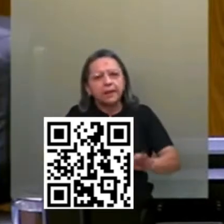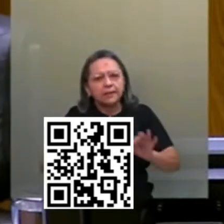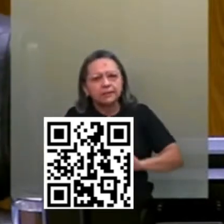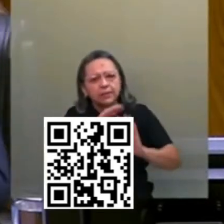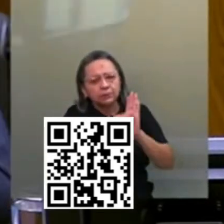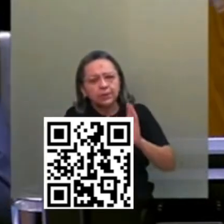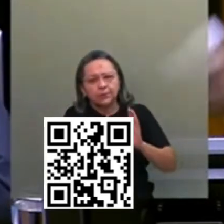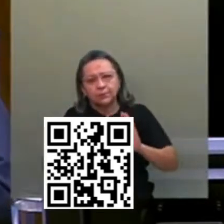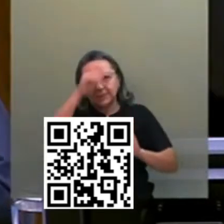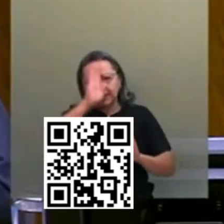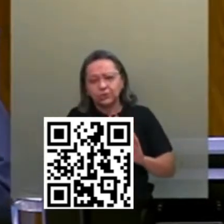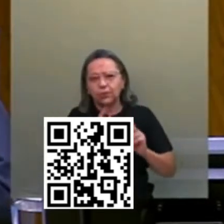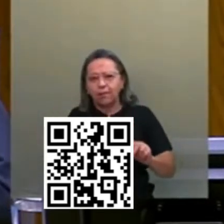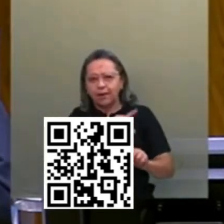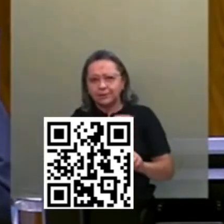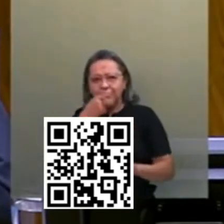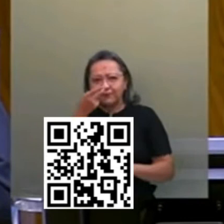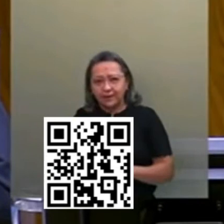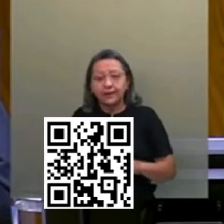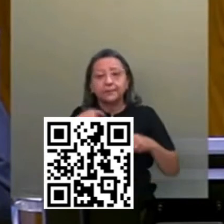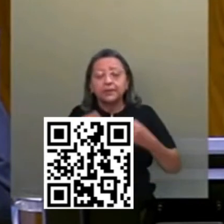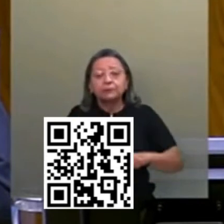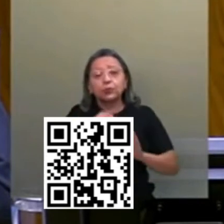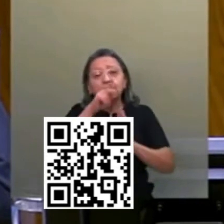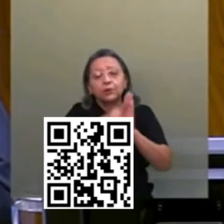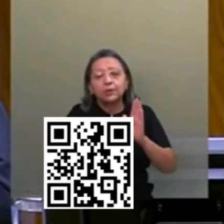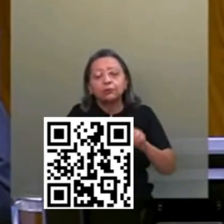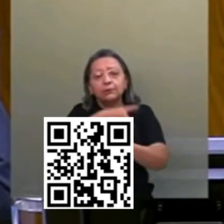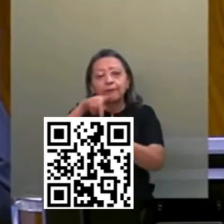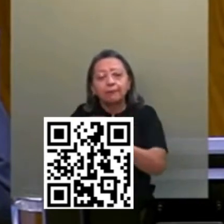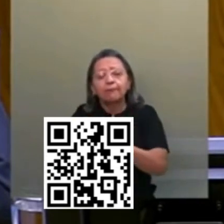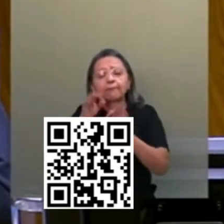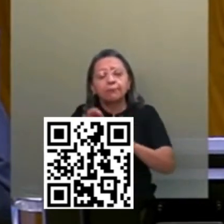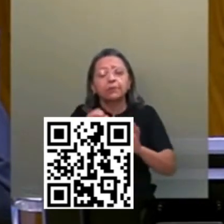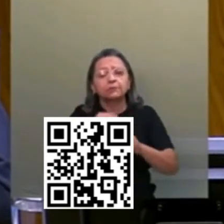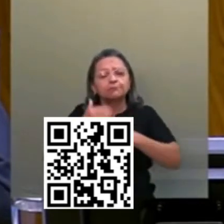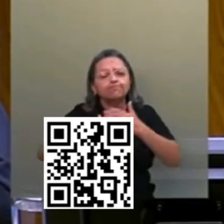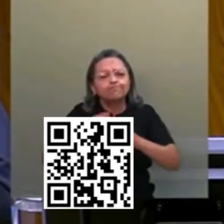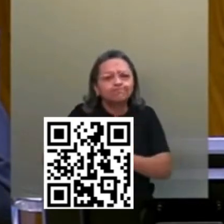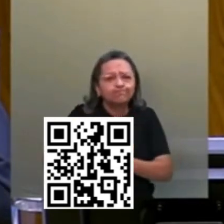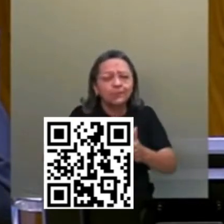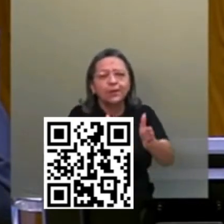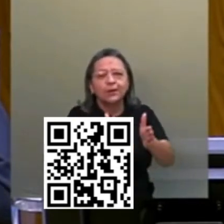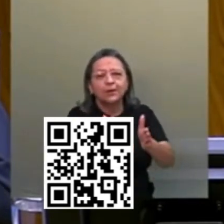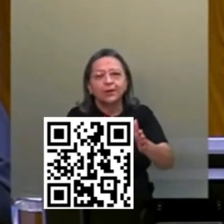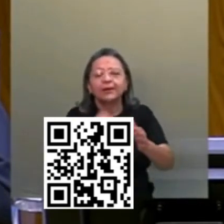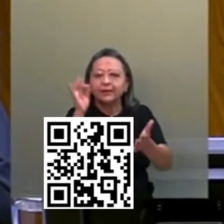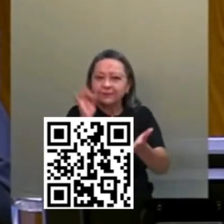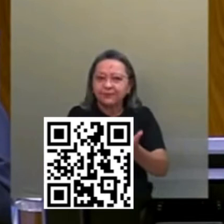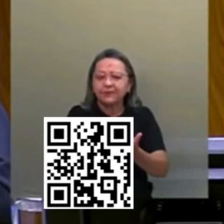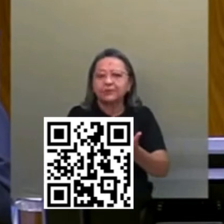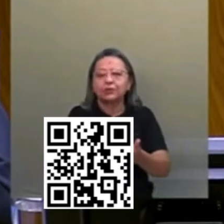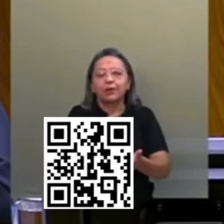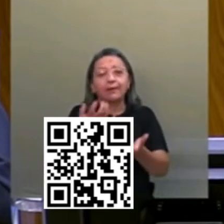planejamento no Brasil. Como já disse antes, precisamos de um projeto de nação para que possamos trilhar um caminho que